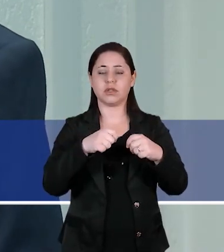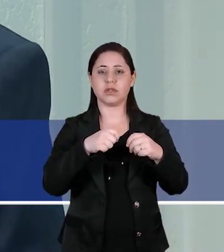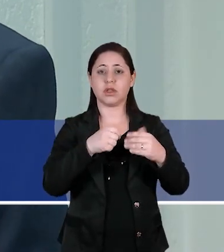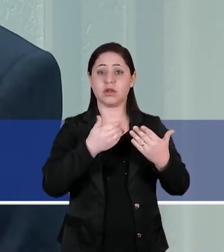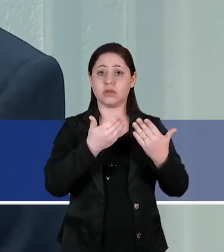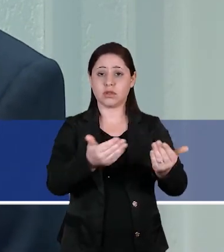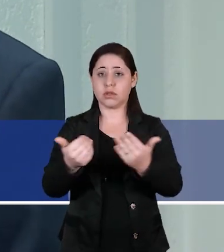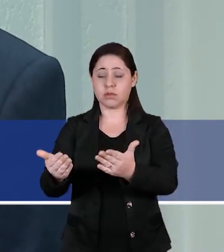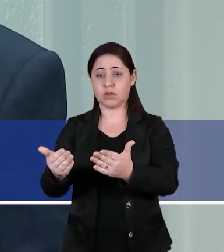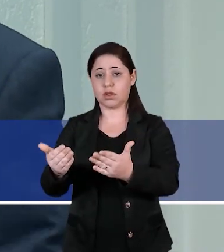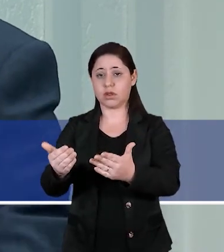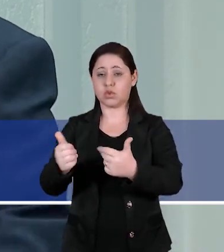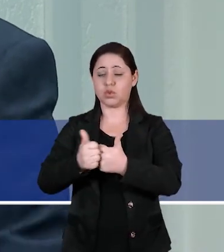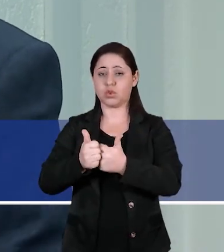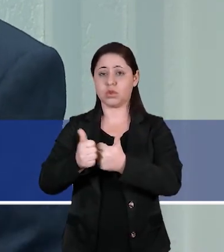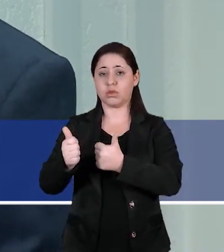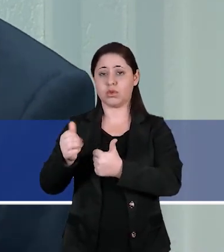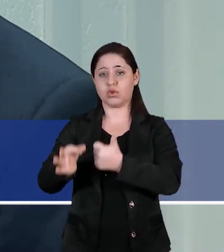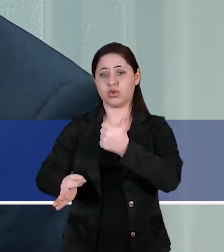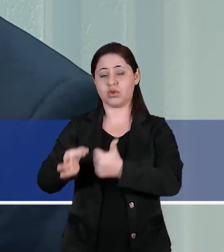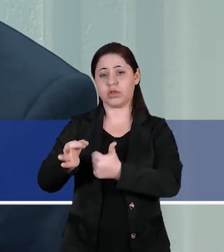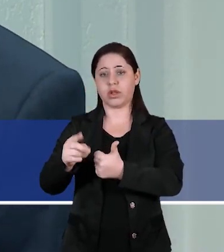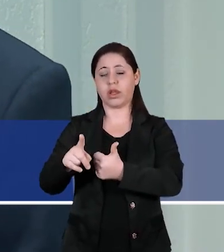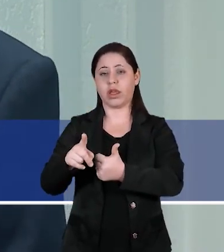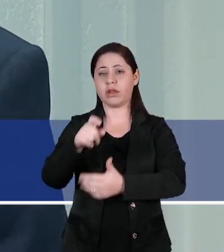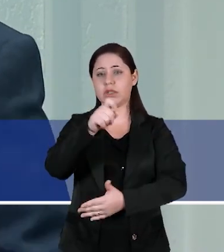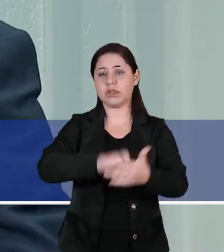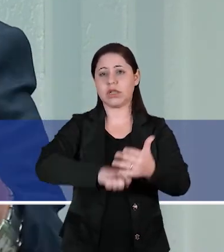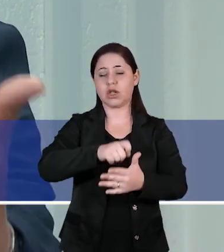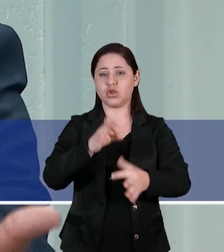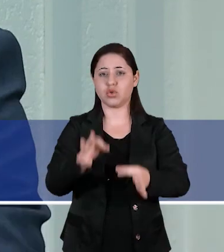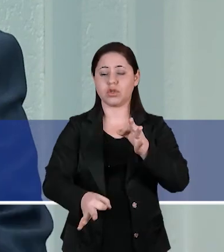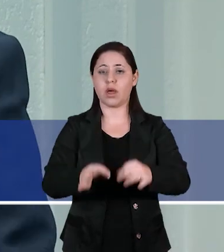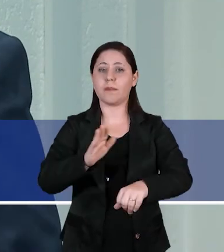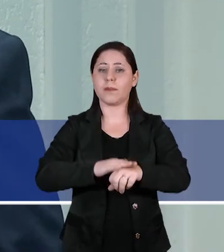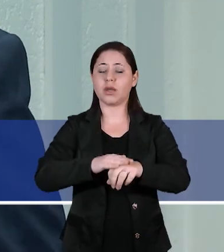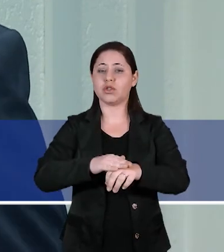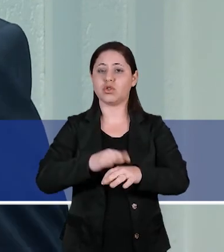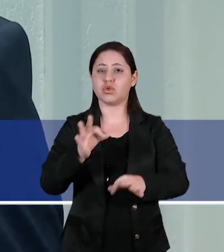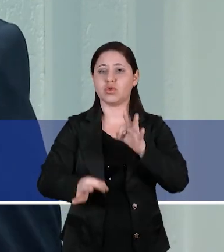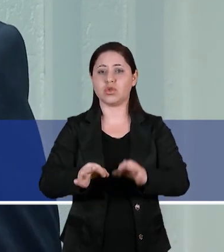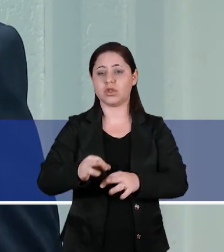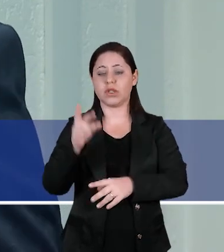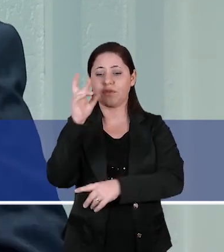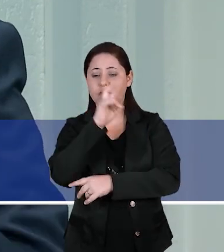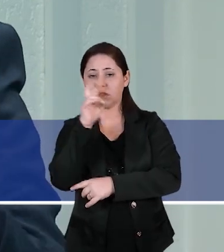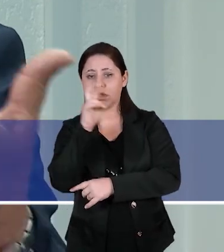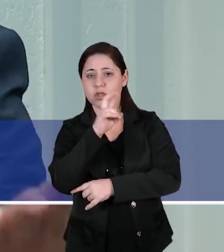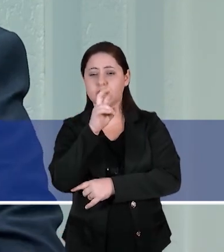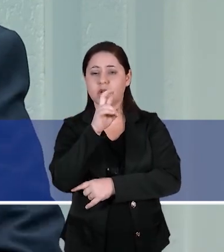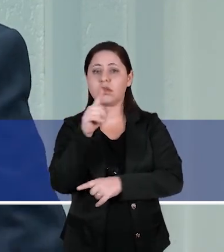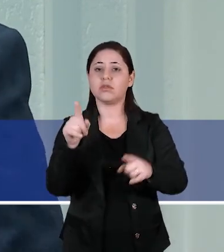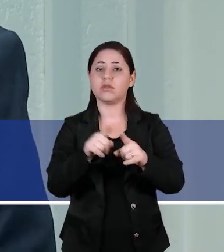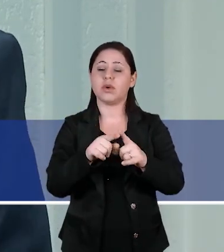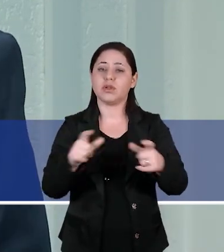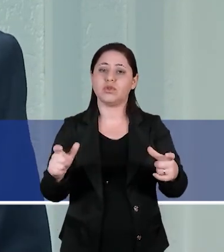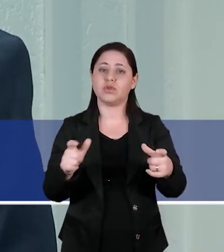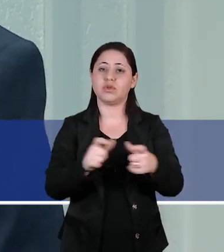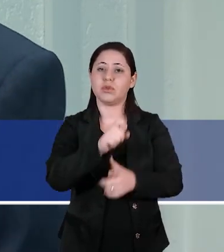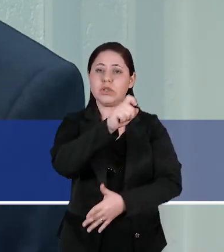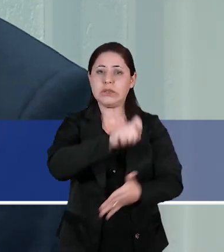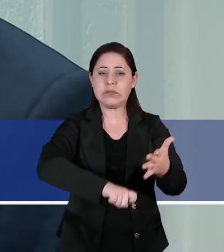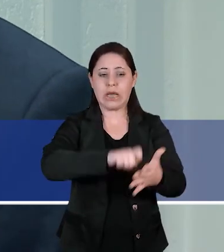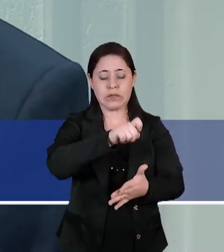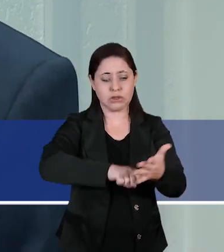encaminhado pelo Tribunal de Justiça, que trata das taxas judiciárias. É mais justiça fiscal, prevê-se a redução